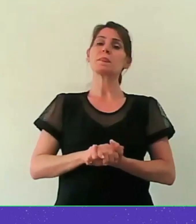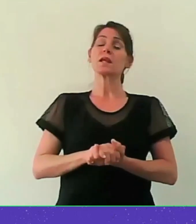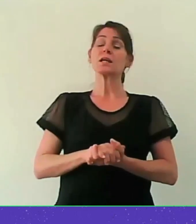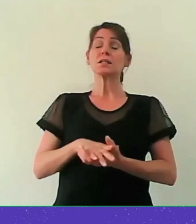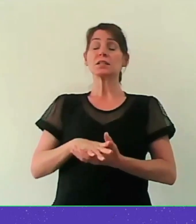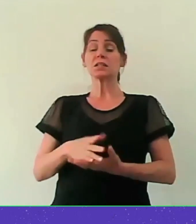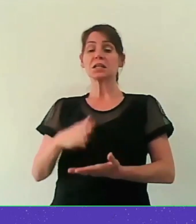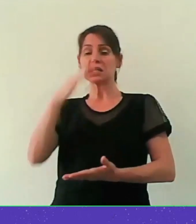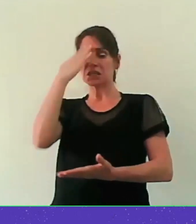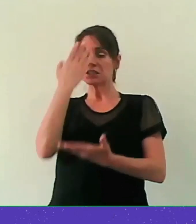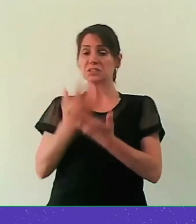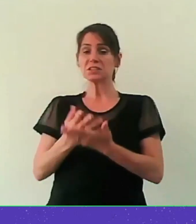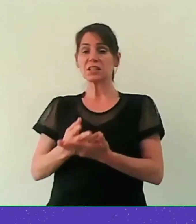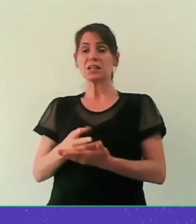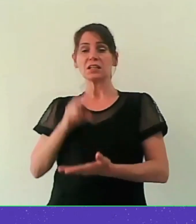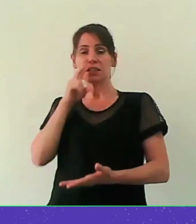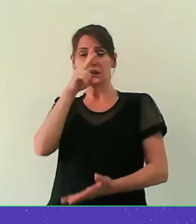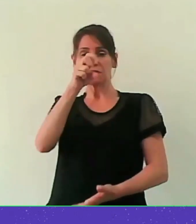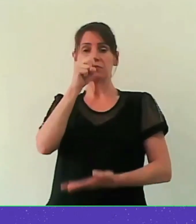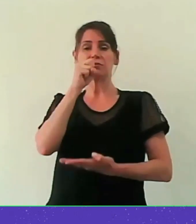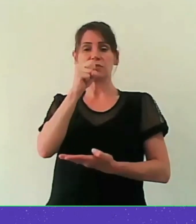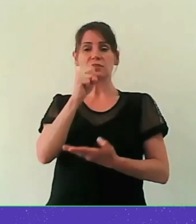poder, uma geração